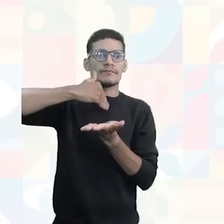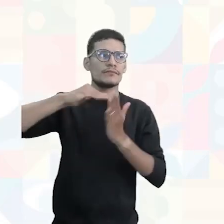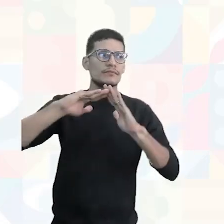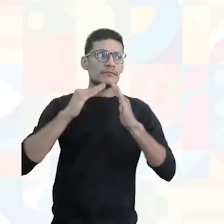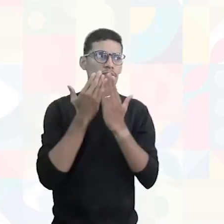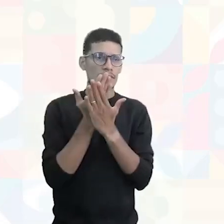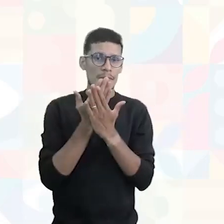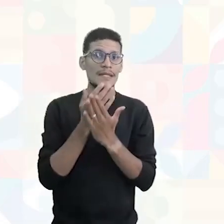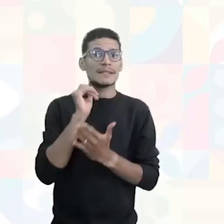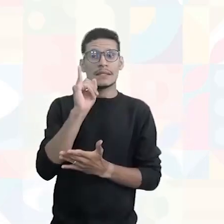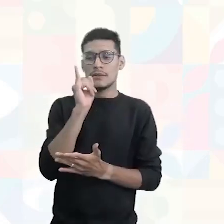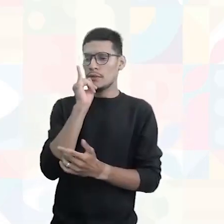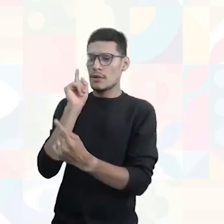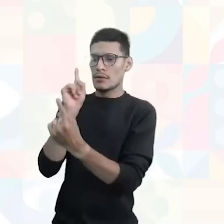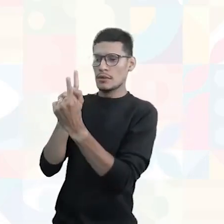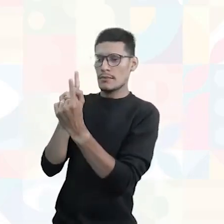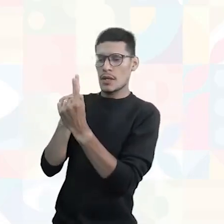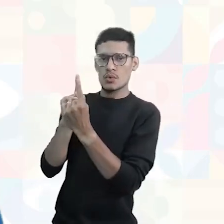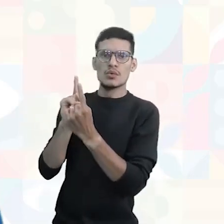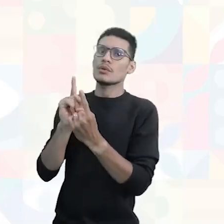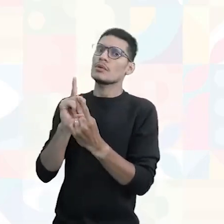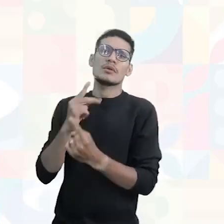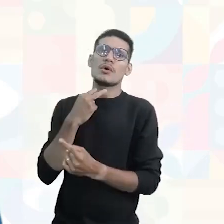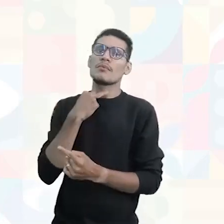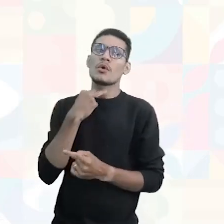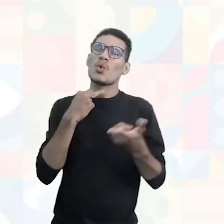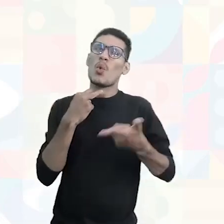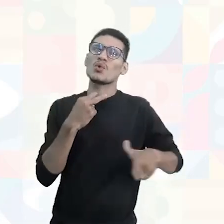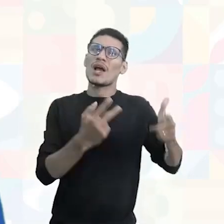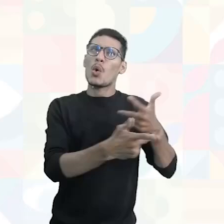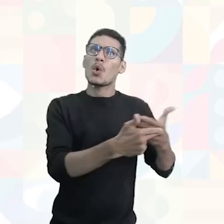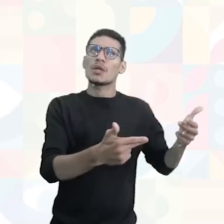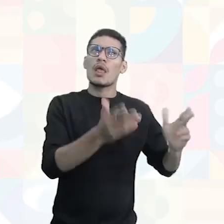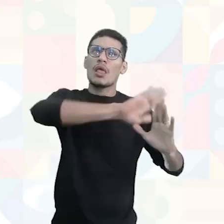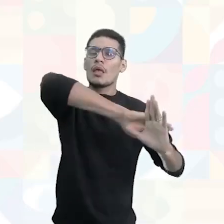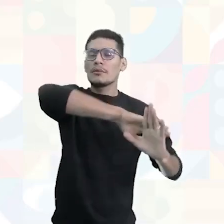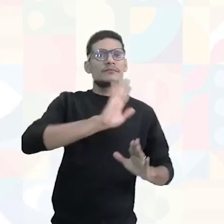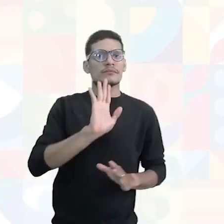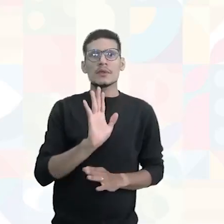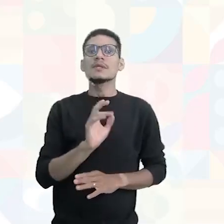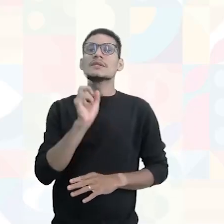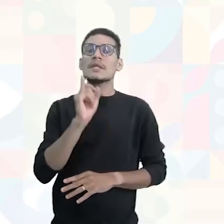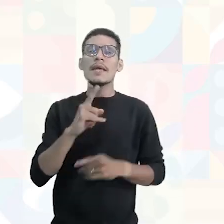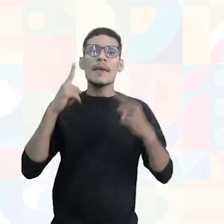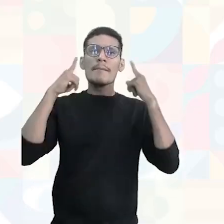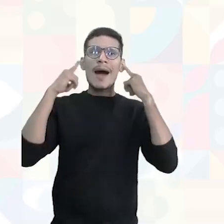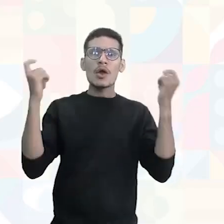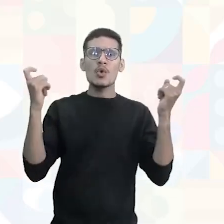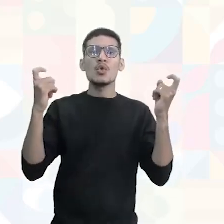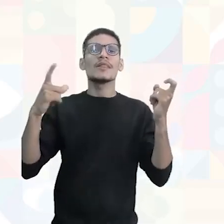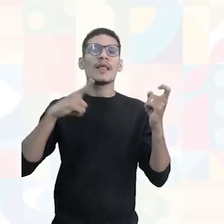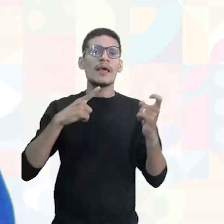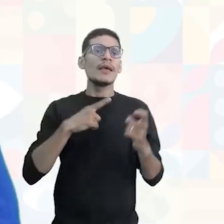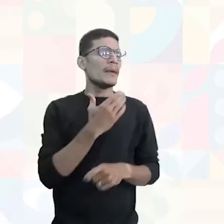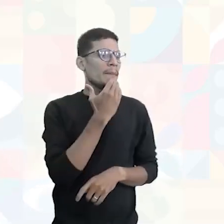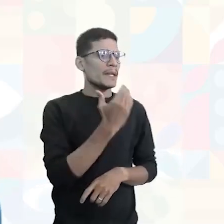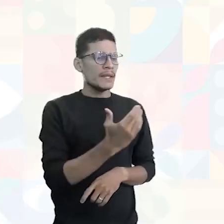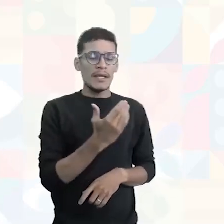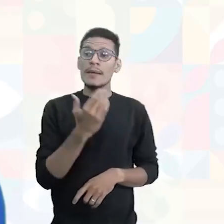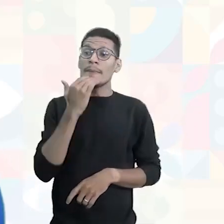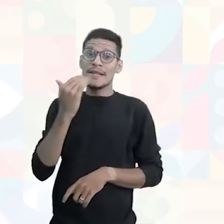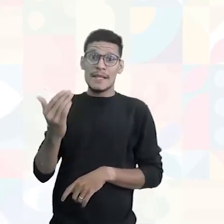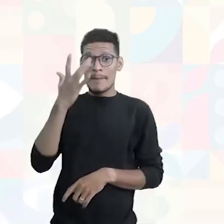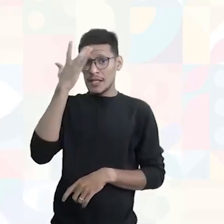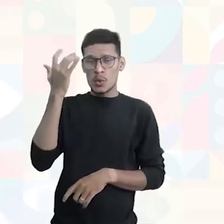esteja realizando o atendimento telefônico, ele não esteja fazendo nenhuma outra coisa. E se tiver um momento barulhento, ele peça para que a pessoa